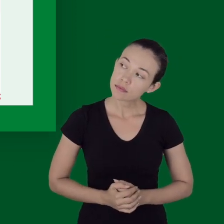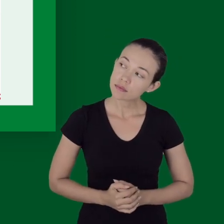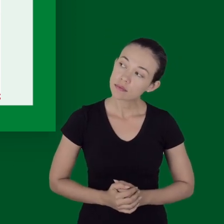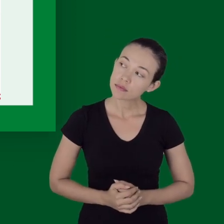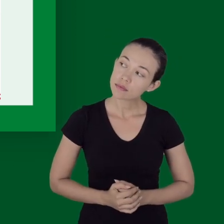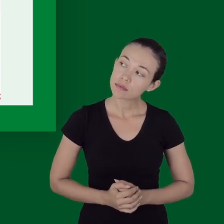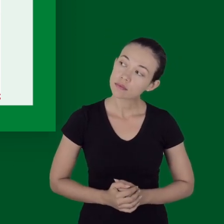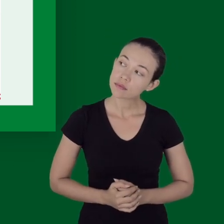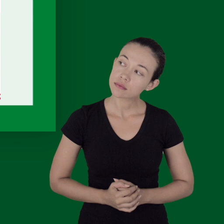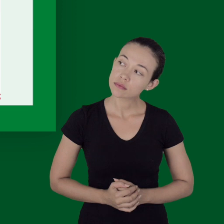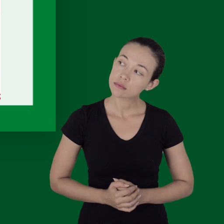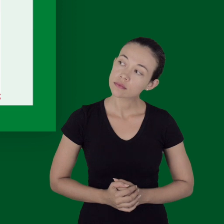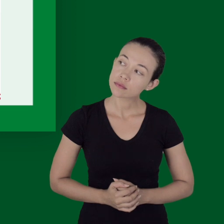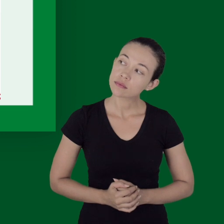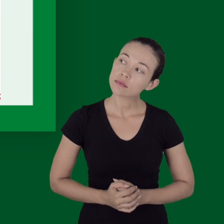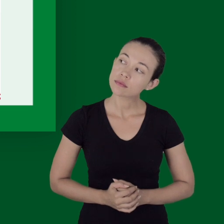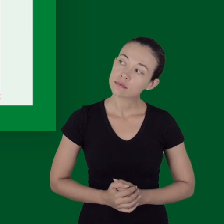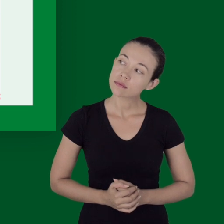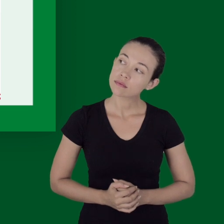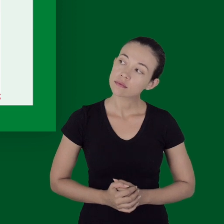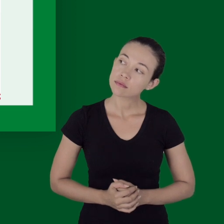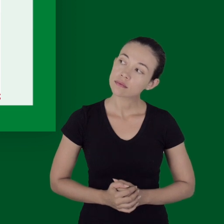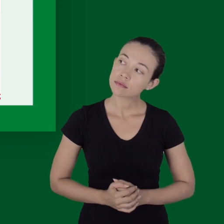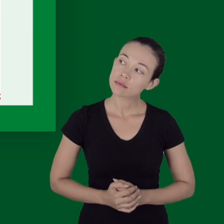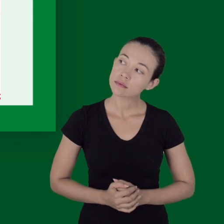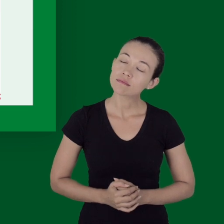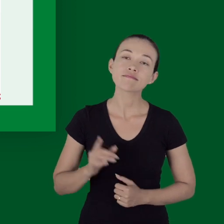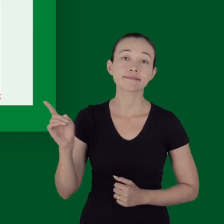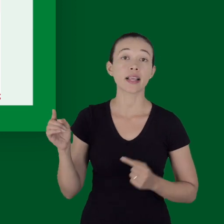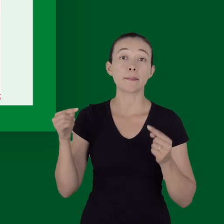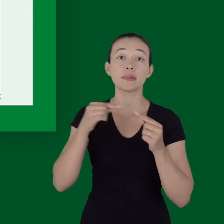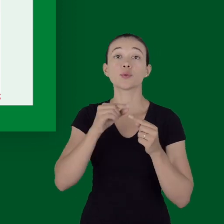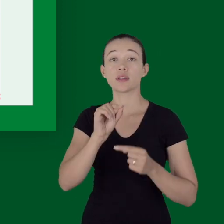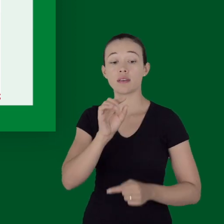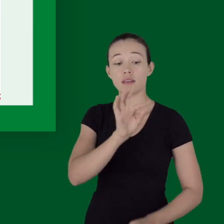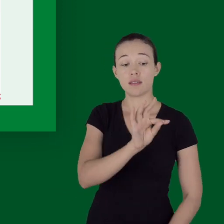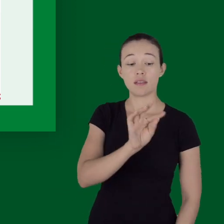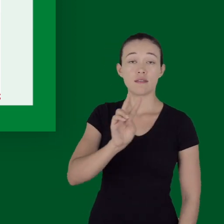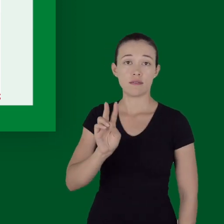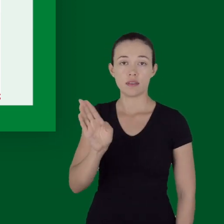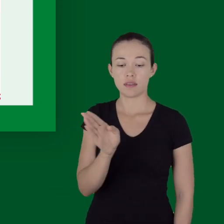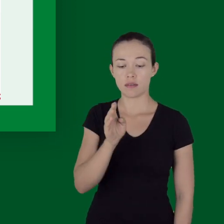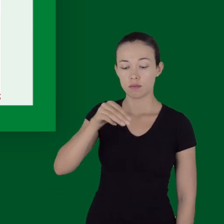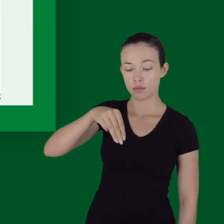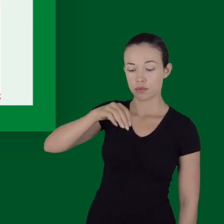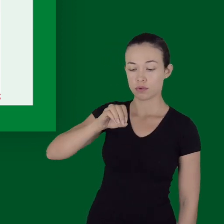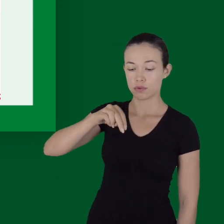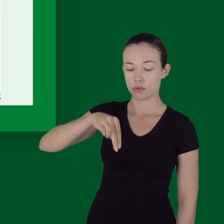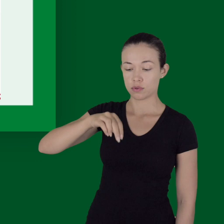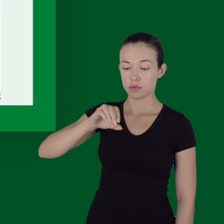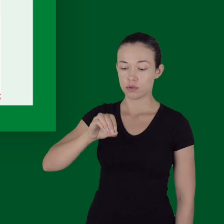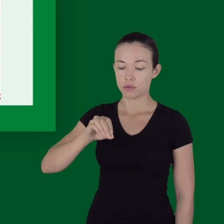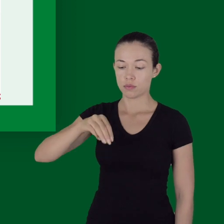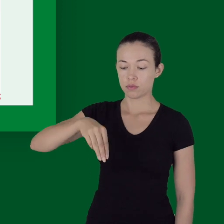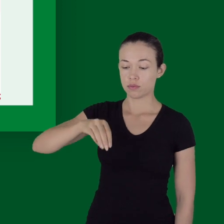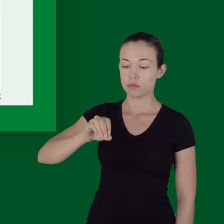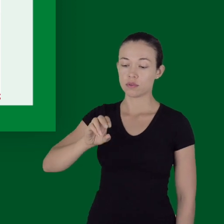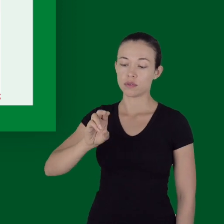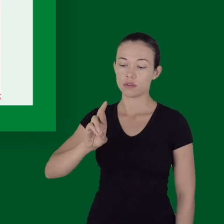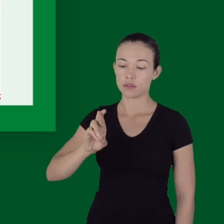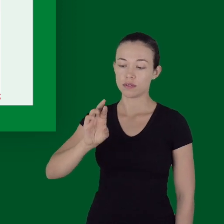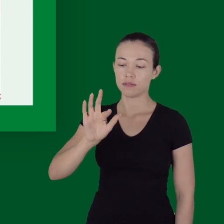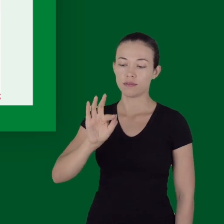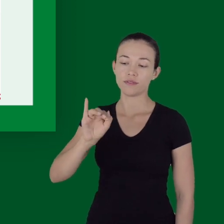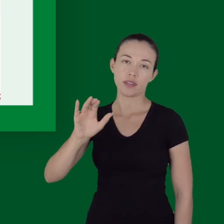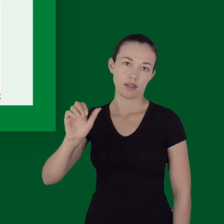minutos e já preparar para fazer em 24 horas. Enquanto isso, se o paciente não respondeu, você pode fazer também a lidocaína